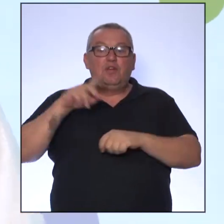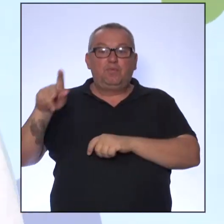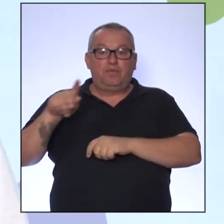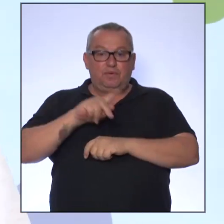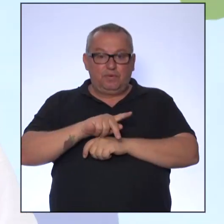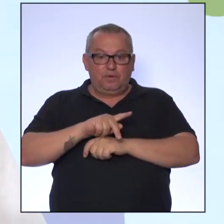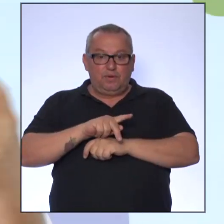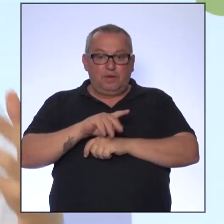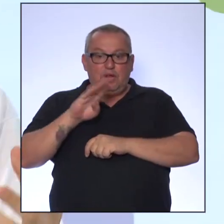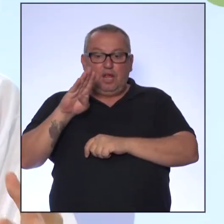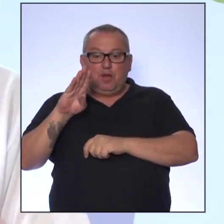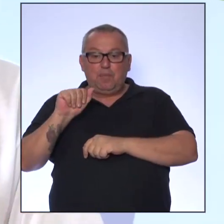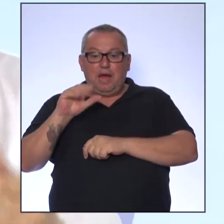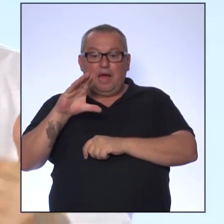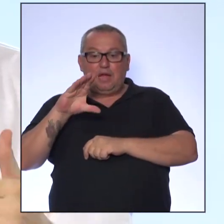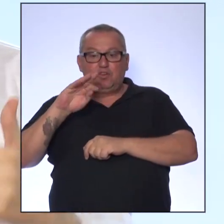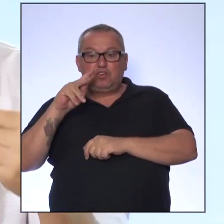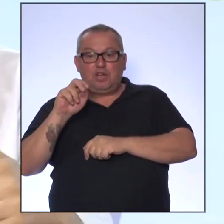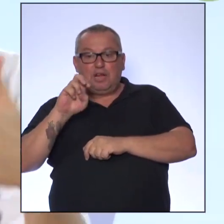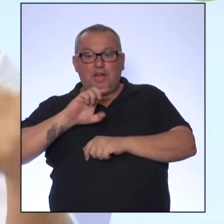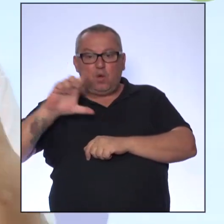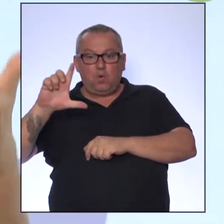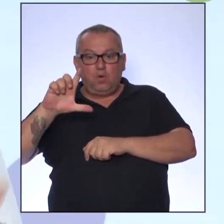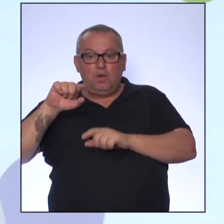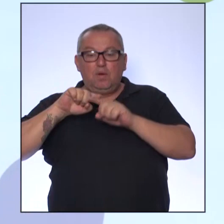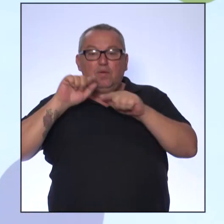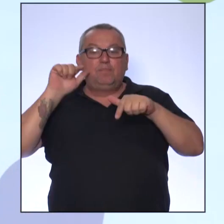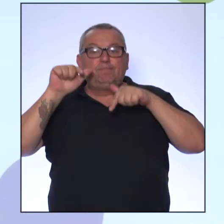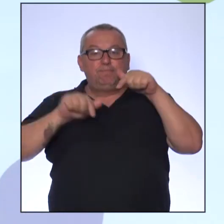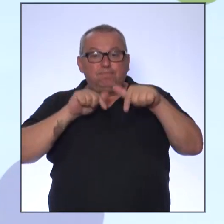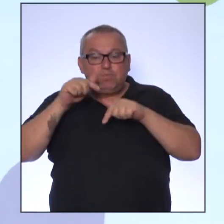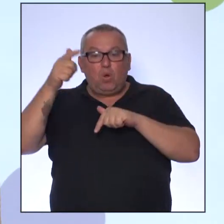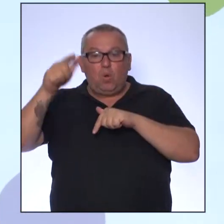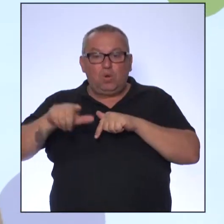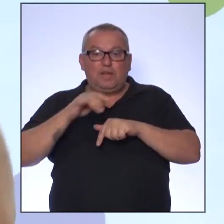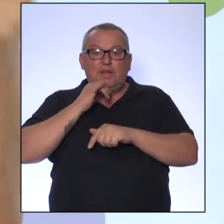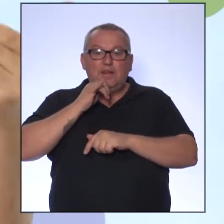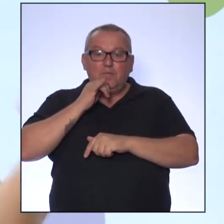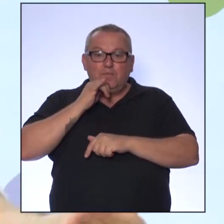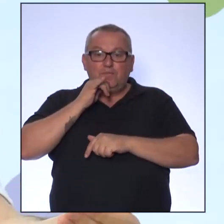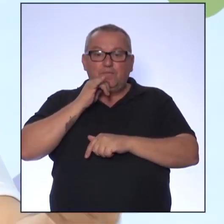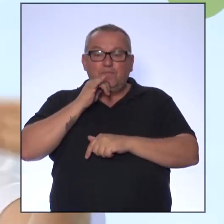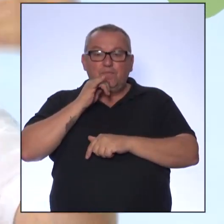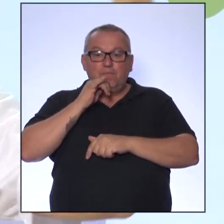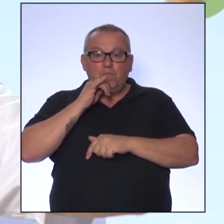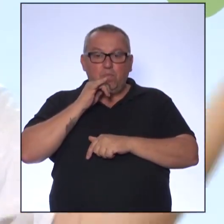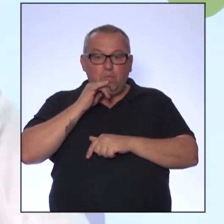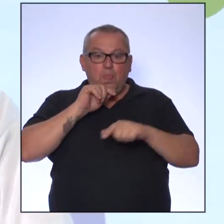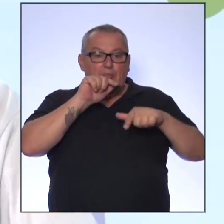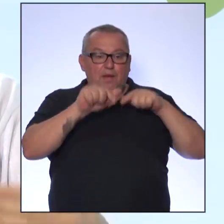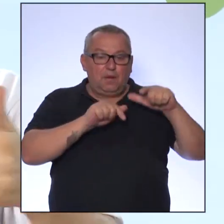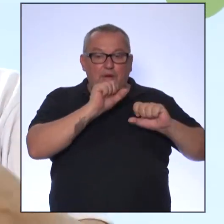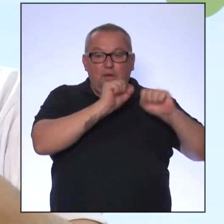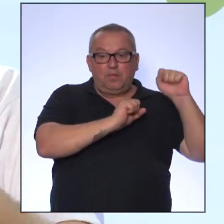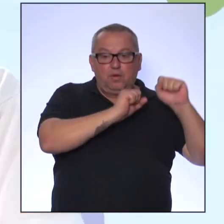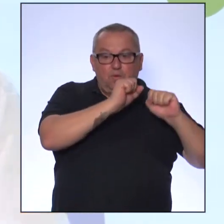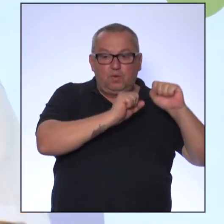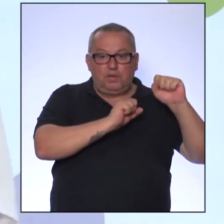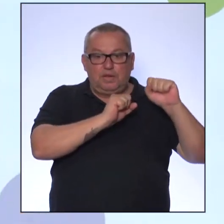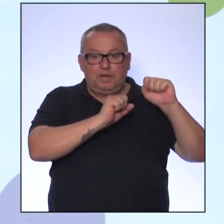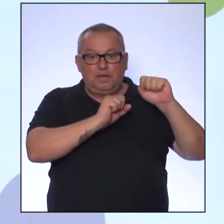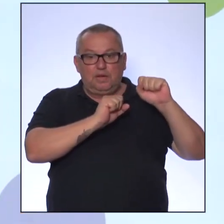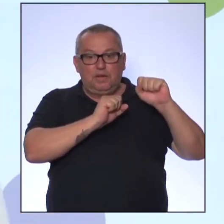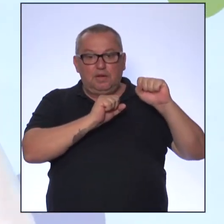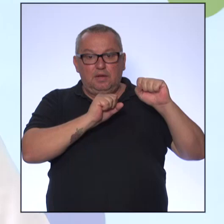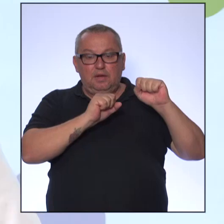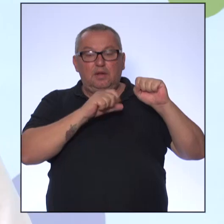os bacharelados? São os cursos para você exercer as demais profissões, que vão desde trabalhar numa indústria,